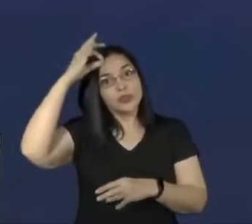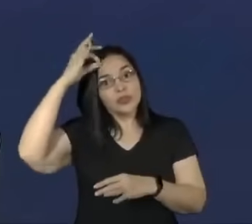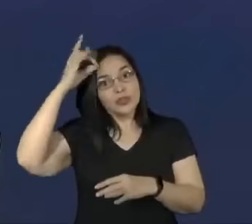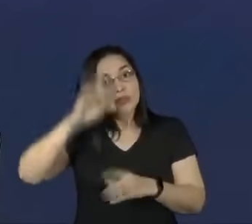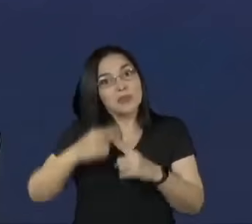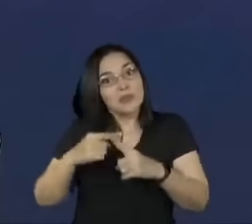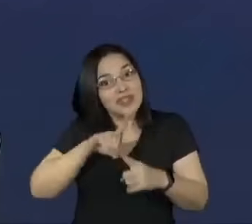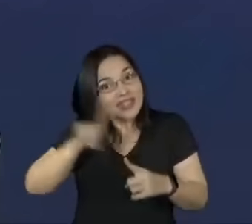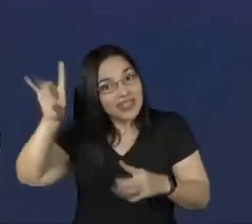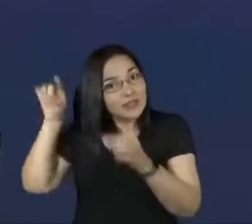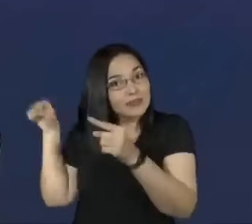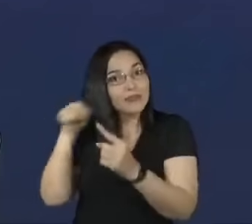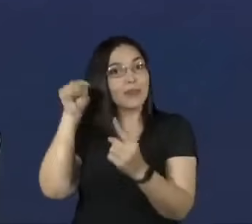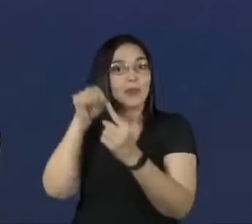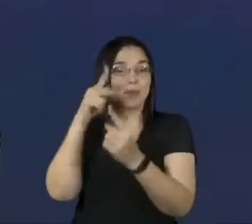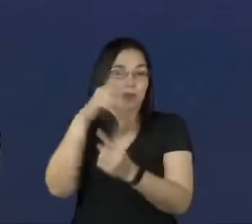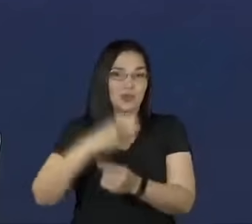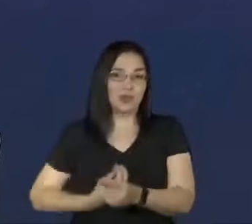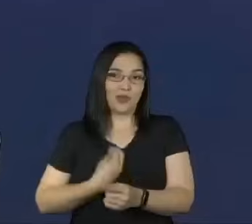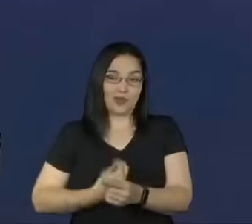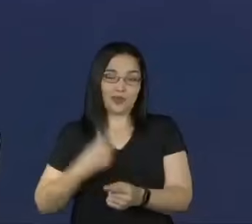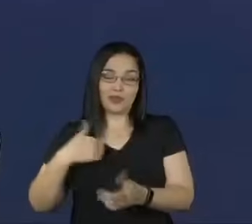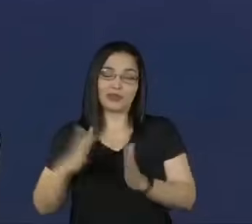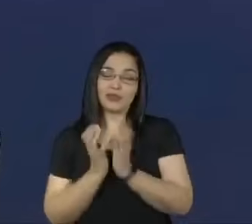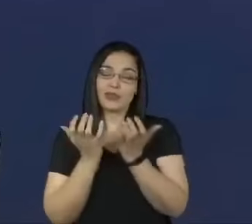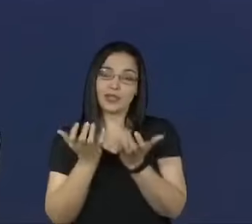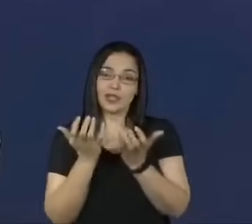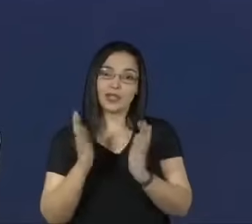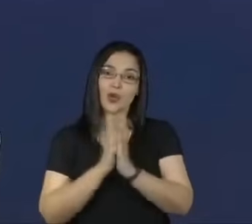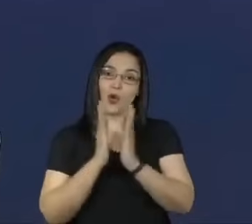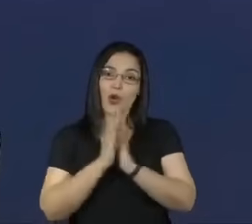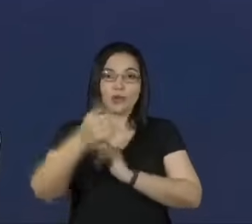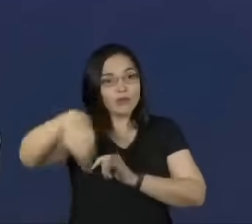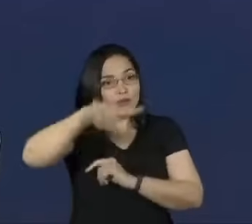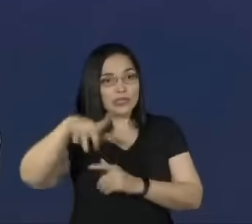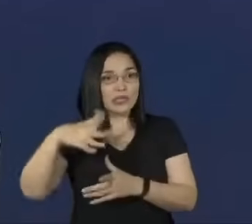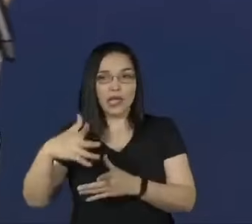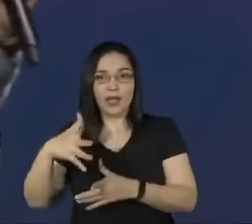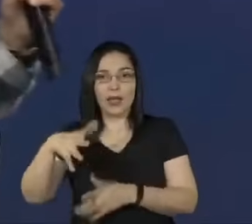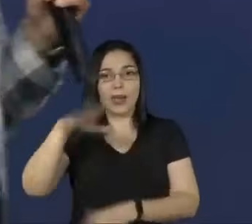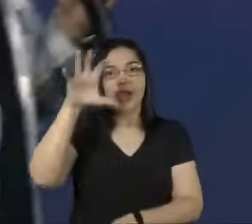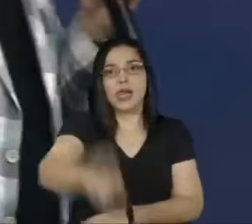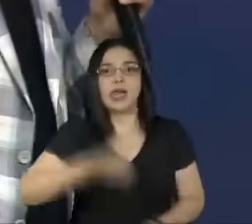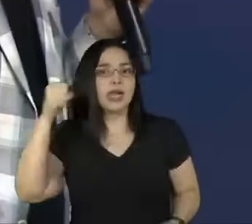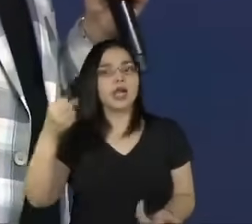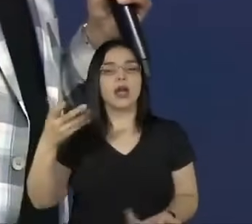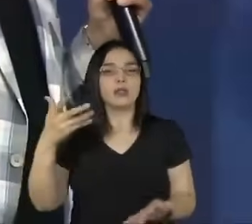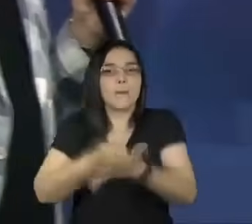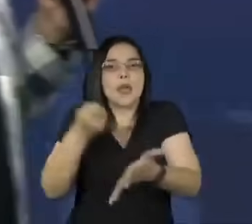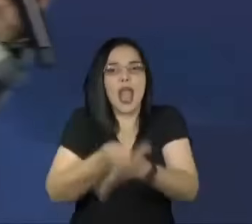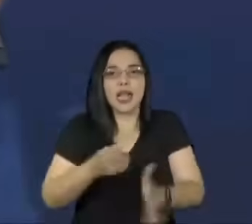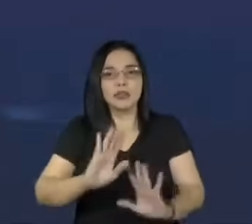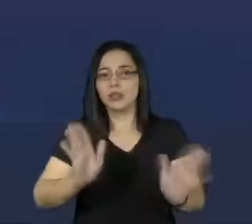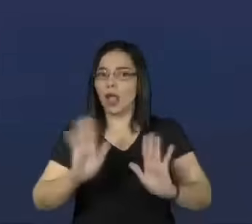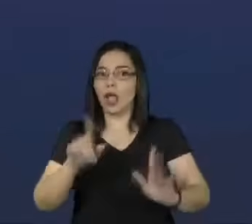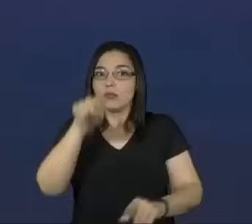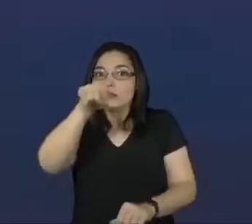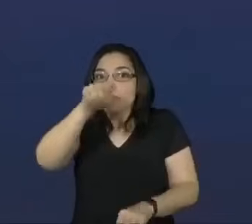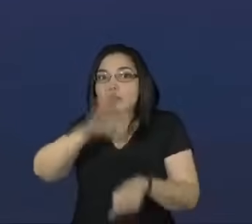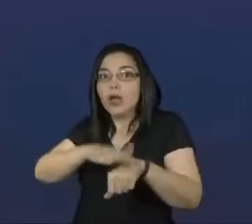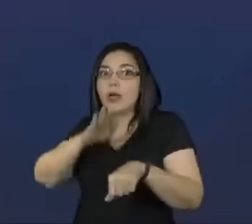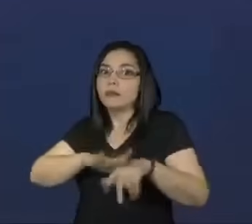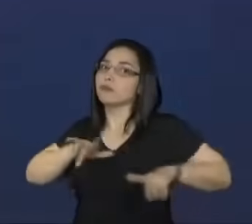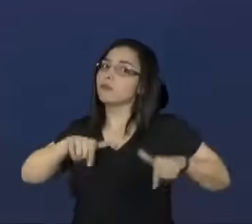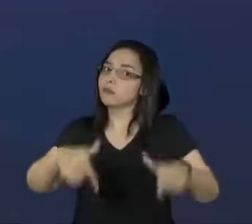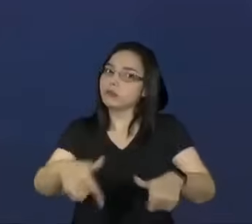vida eu queria orar por você ninguém vai te pegar pelo braço ninguém vai te puxar do banco porque é um ato pessoal para mudar